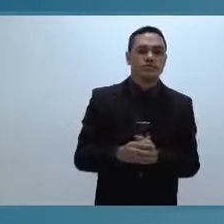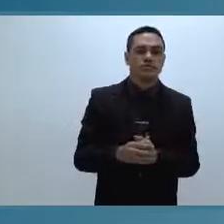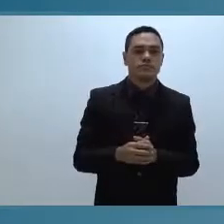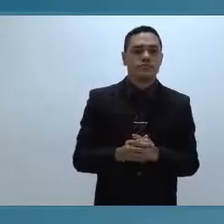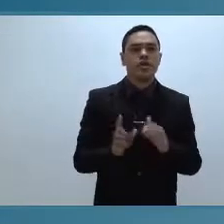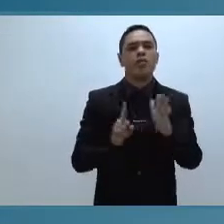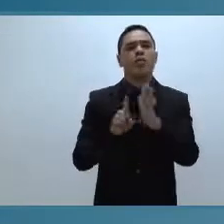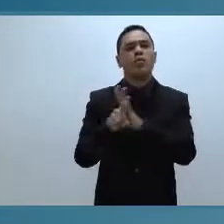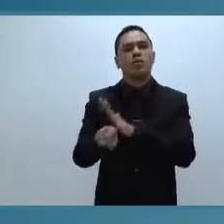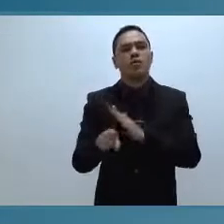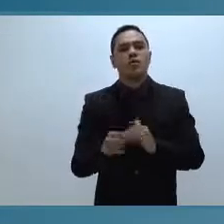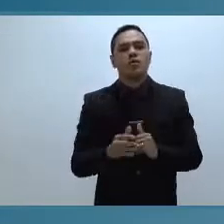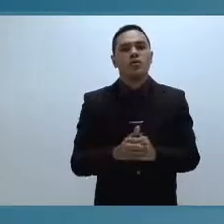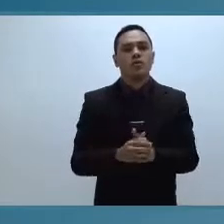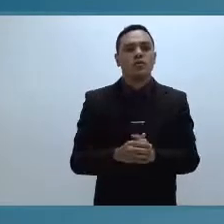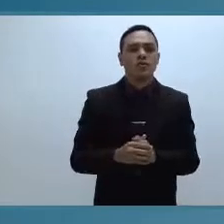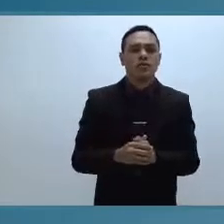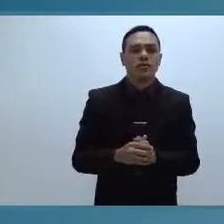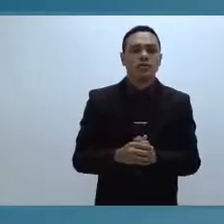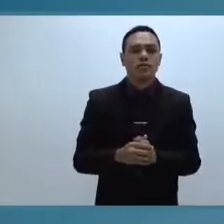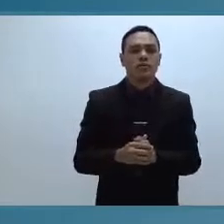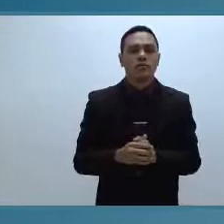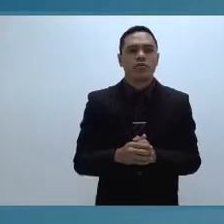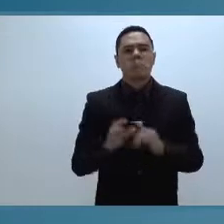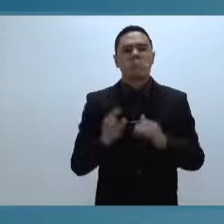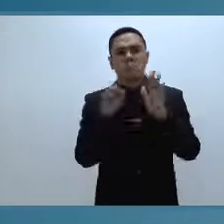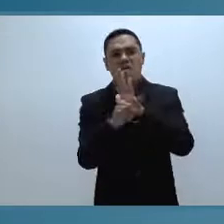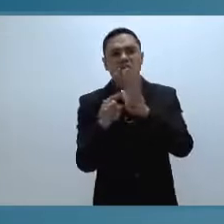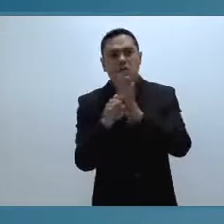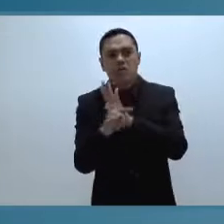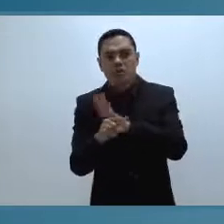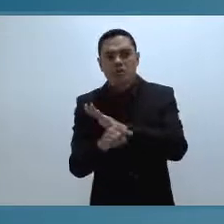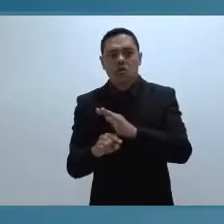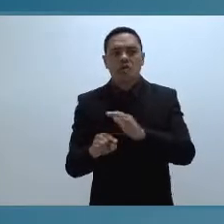Pergunto se há algum questionamento a ser feito.